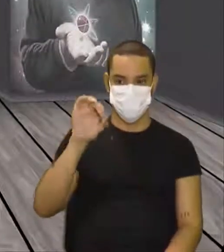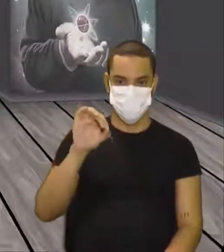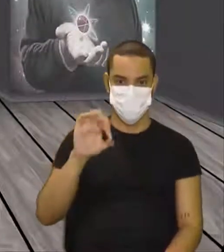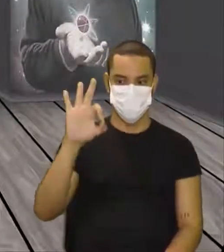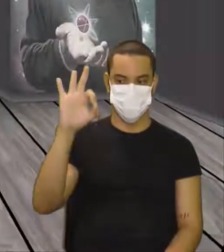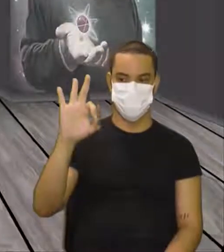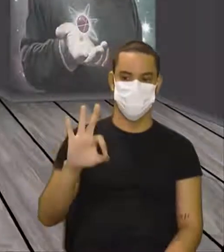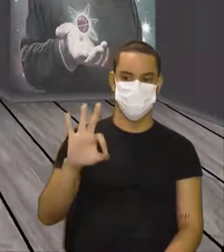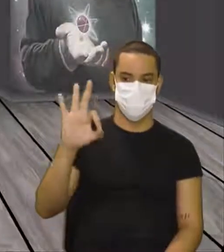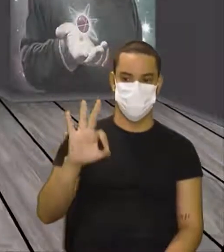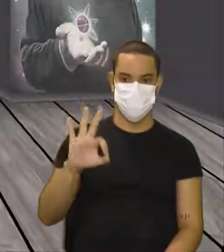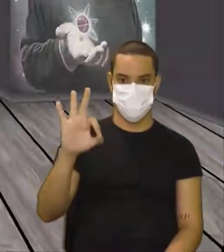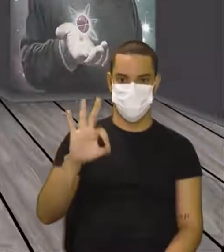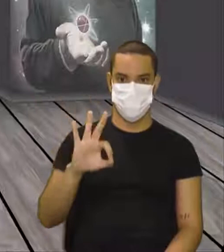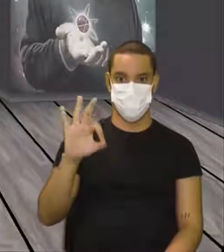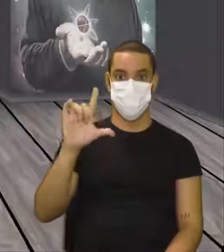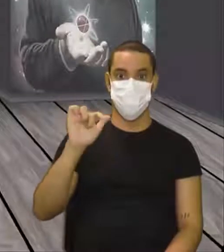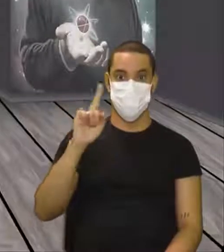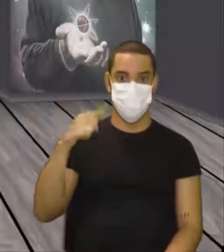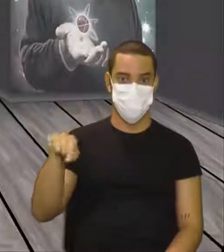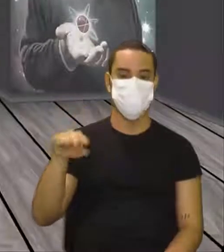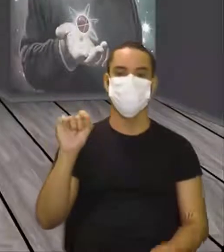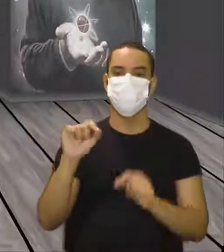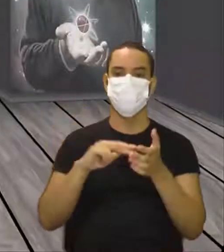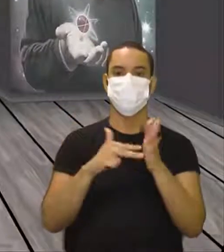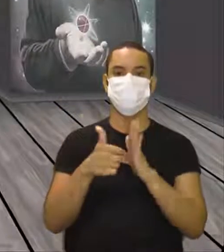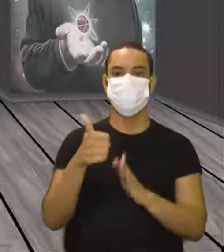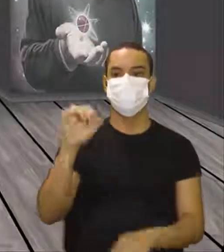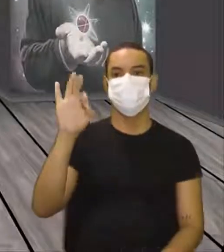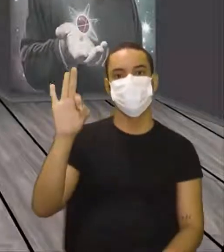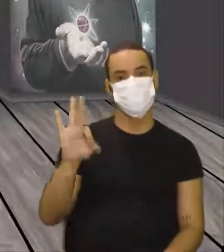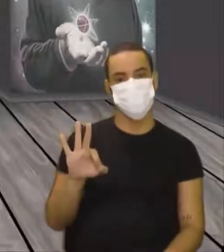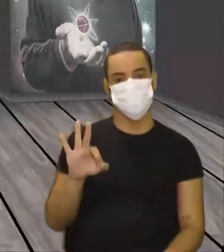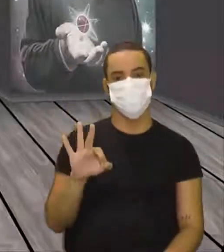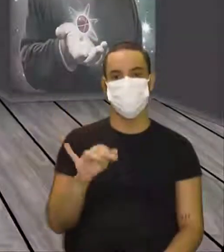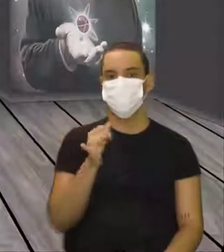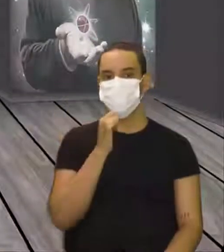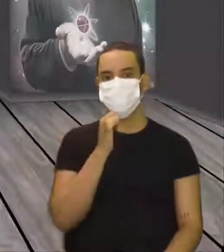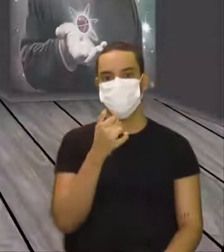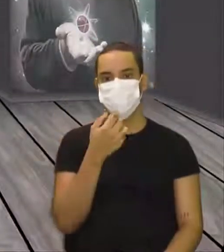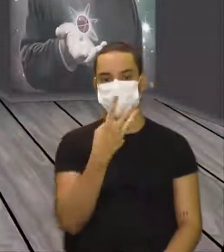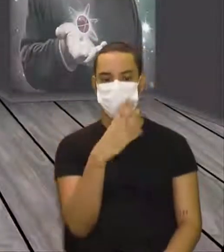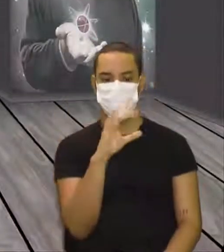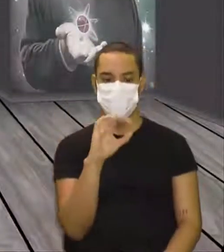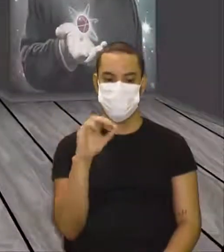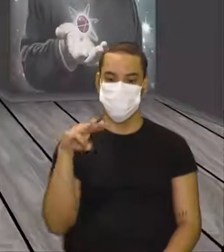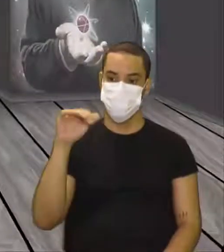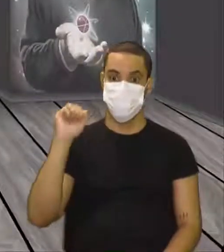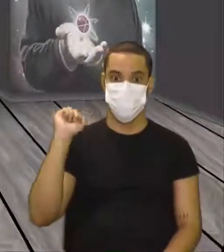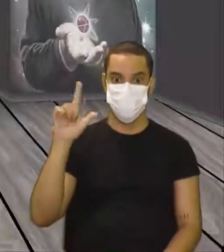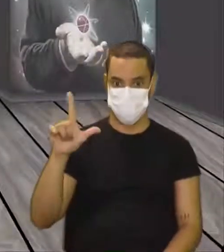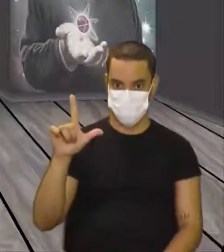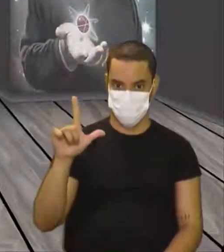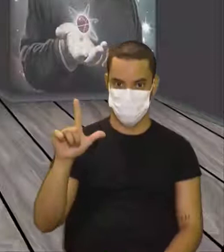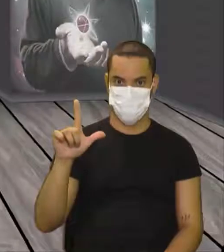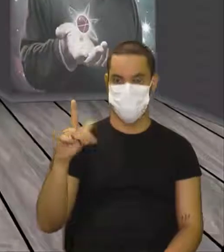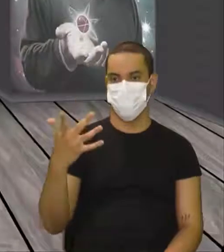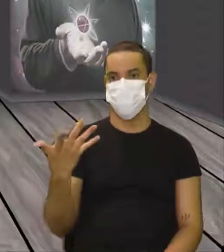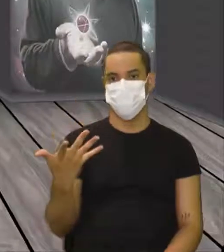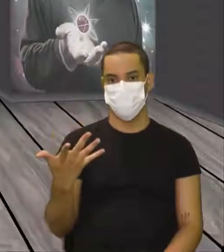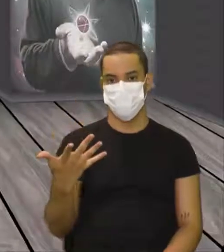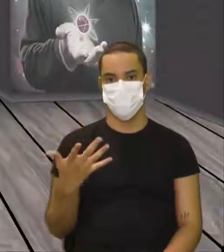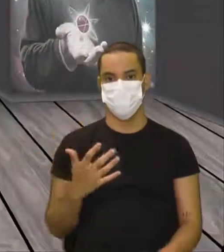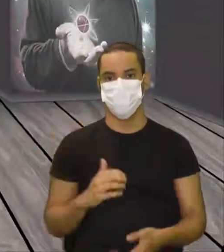10% da velocidade da luz. O que é 10%? Você pega ali 300 mil quilômetros por segundo,